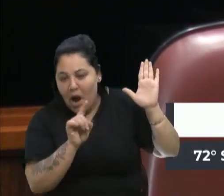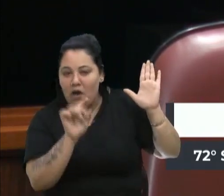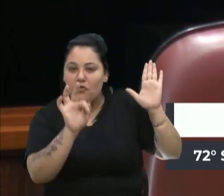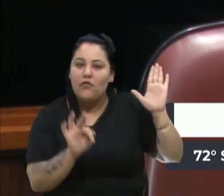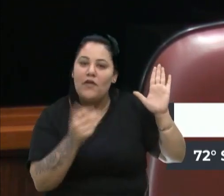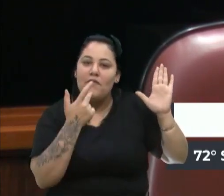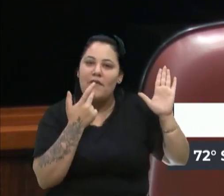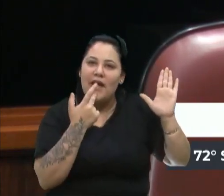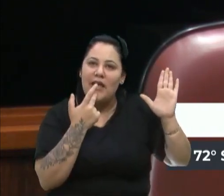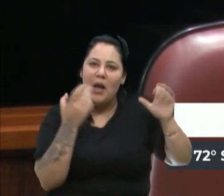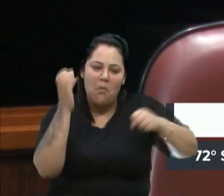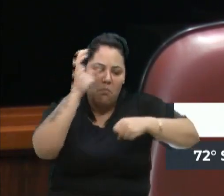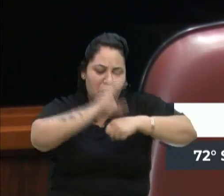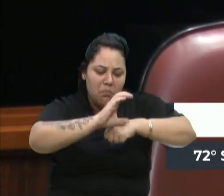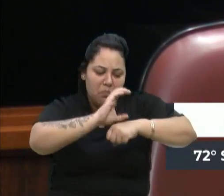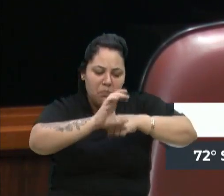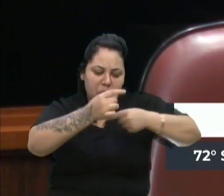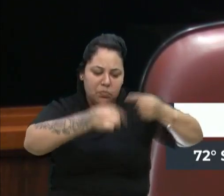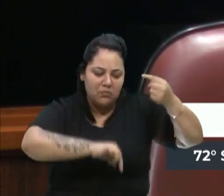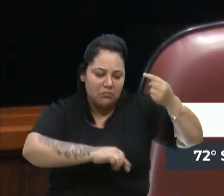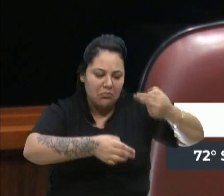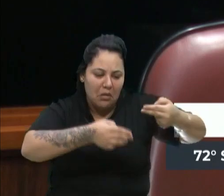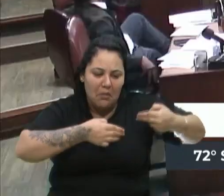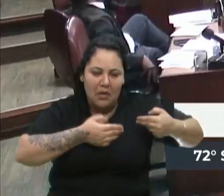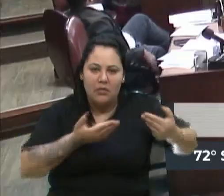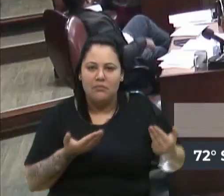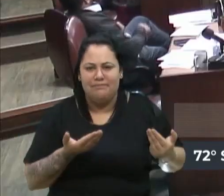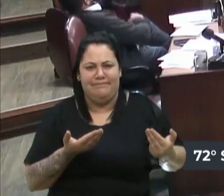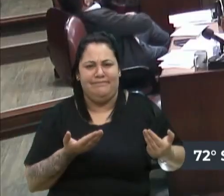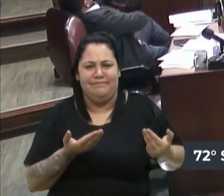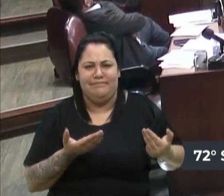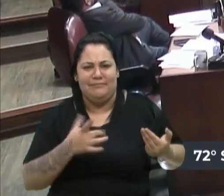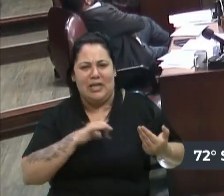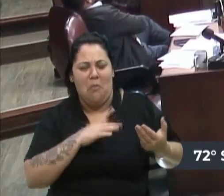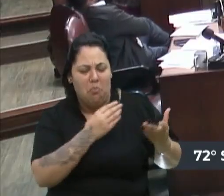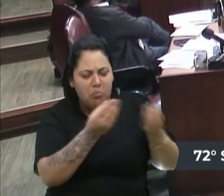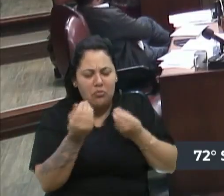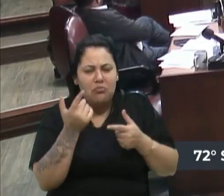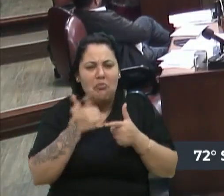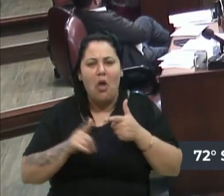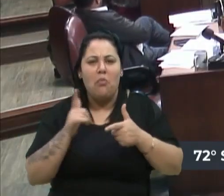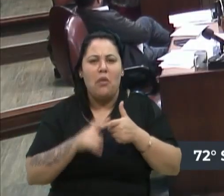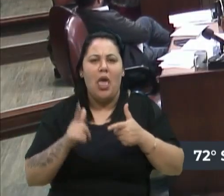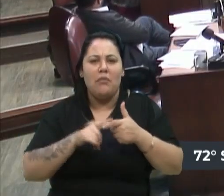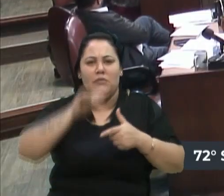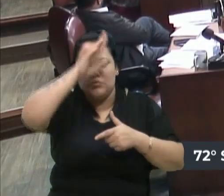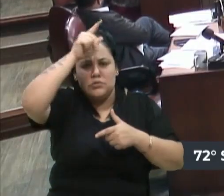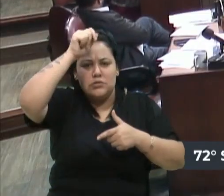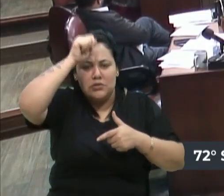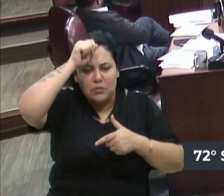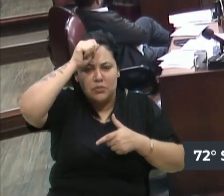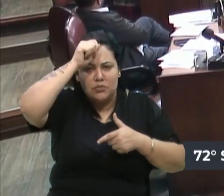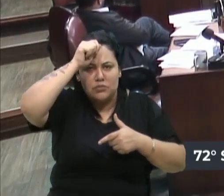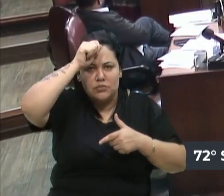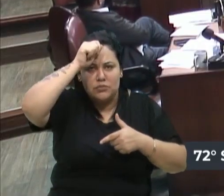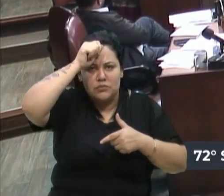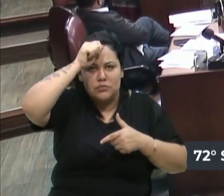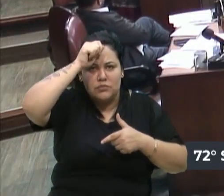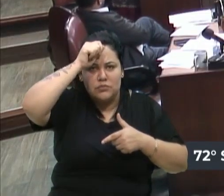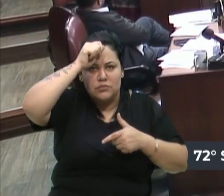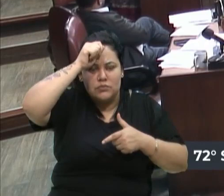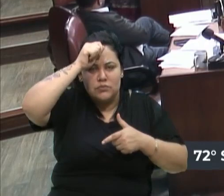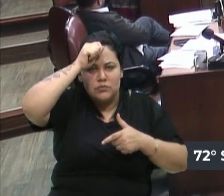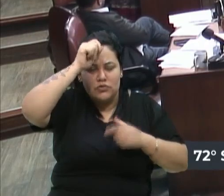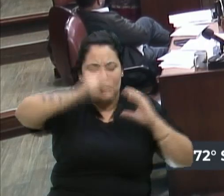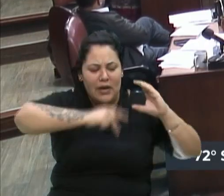que é inconstitucional as emendas. Isso causa muito problema para um município de seriedade, para uma Câmara